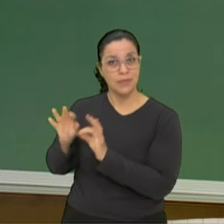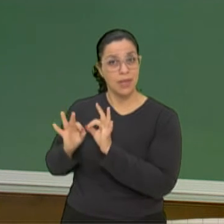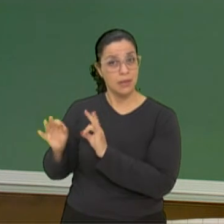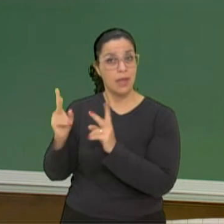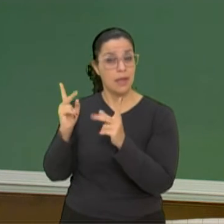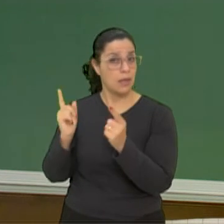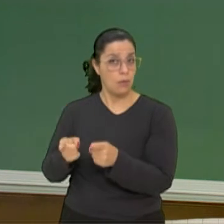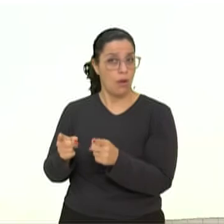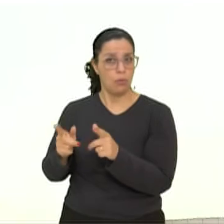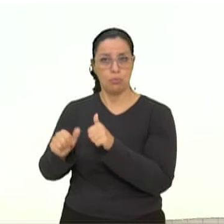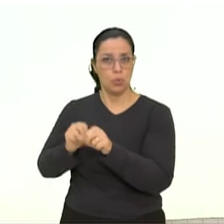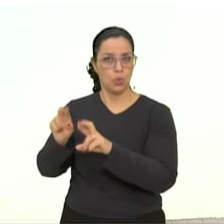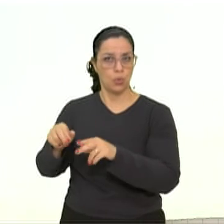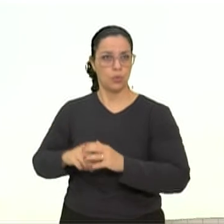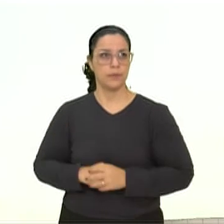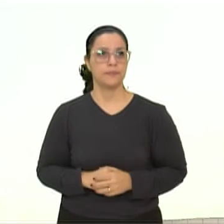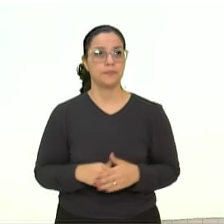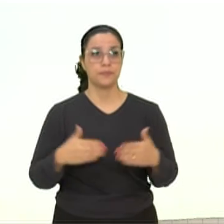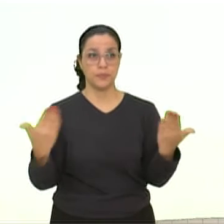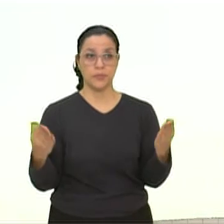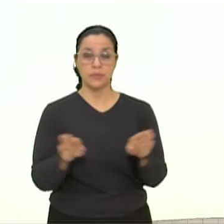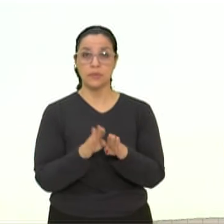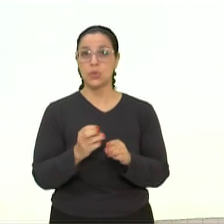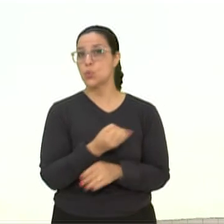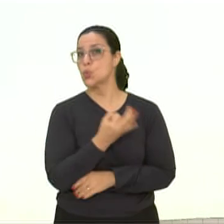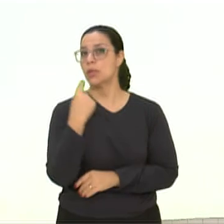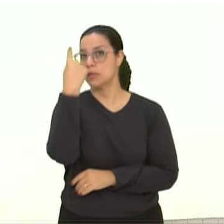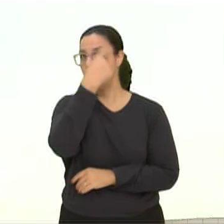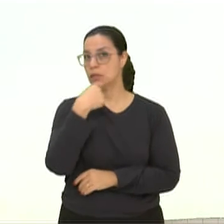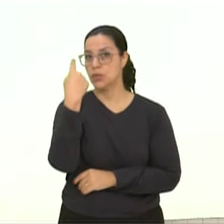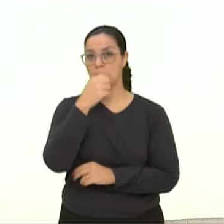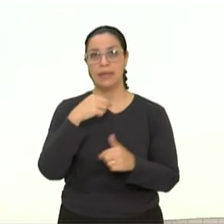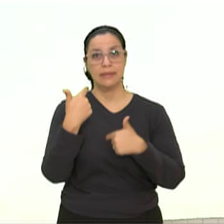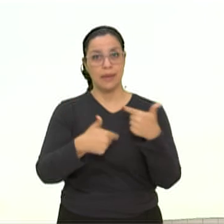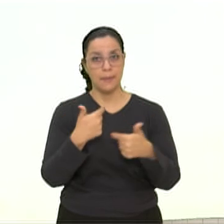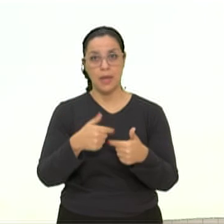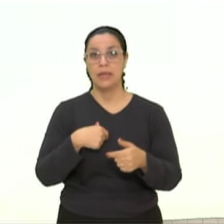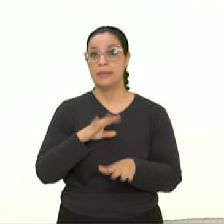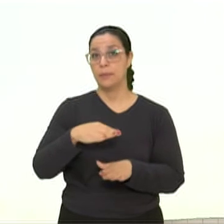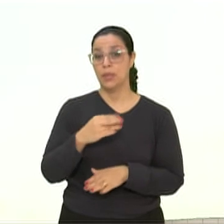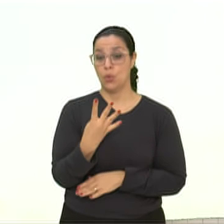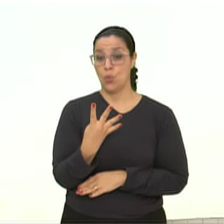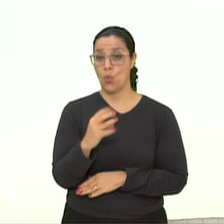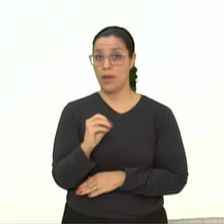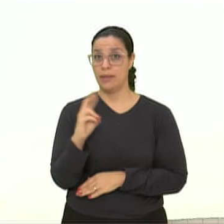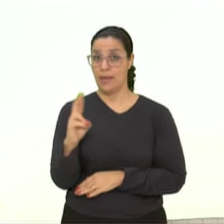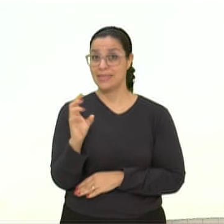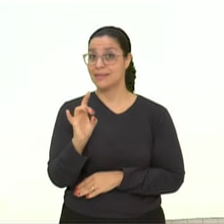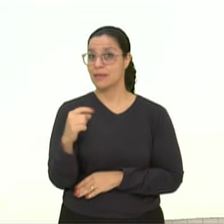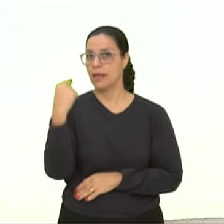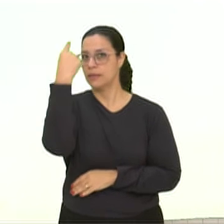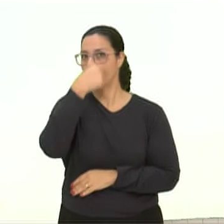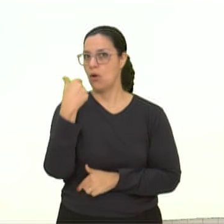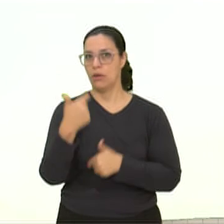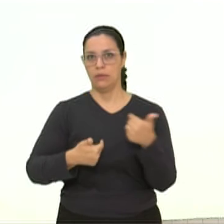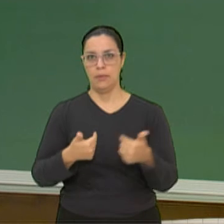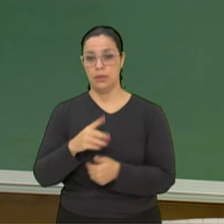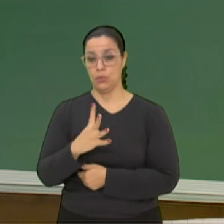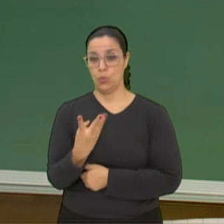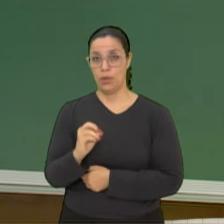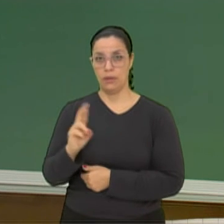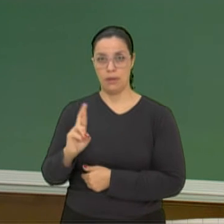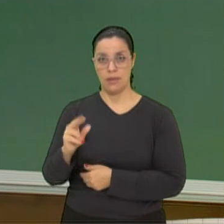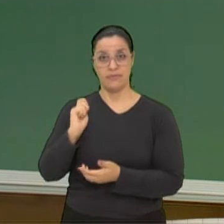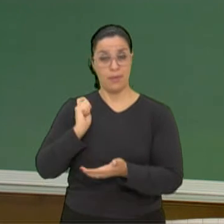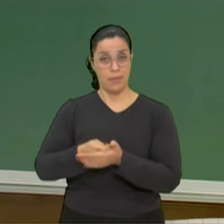linear, ok? E as horas trabalhadas aí, ele cobra R$40 por hora trabalhada, não é isso? R$40 por hora